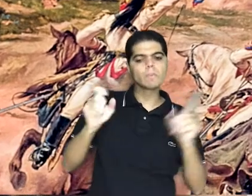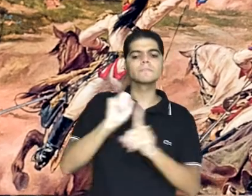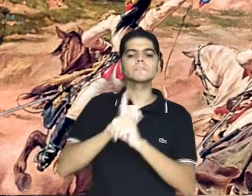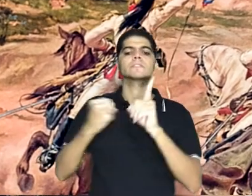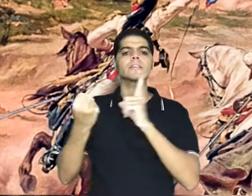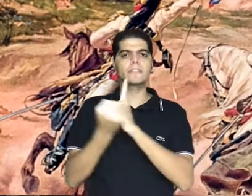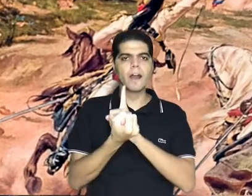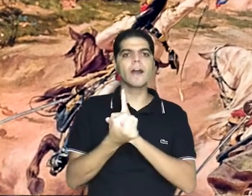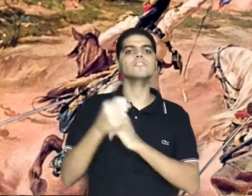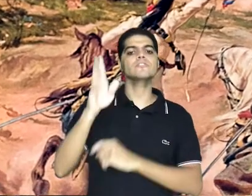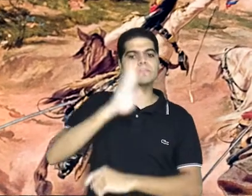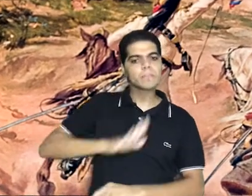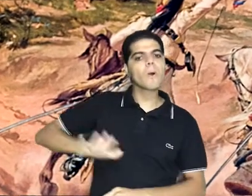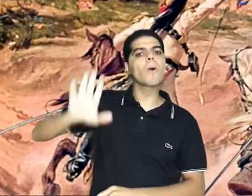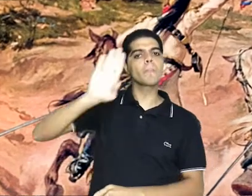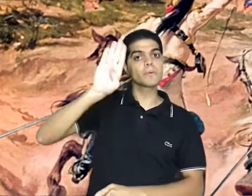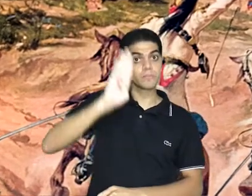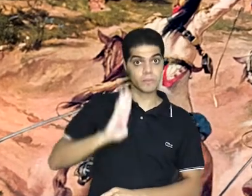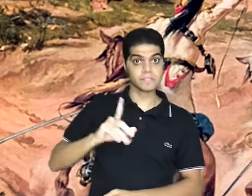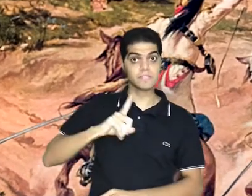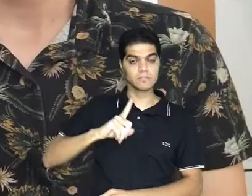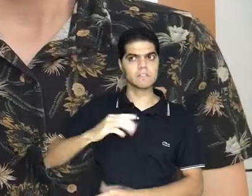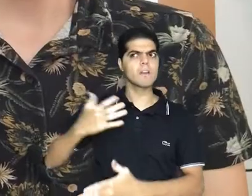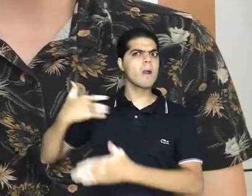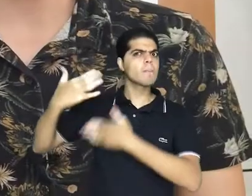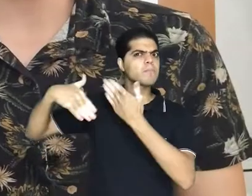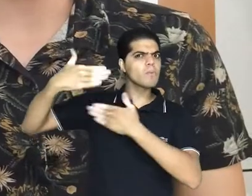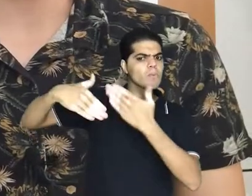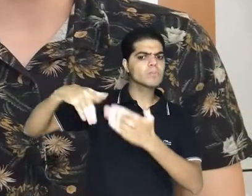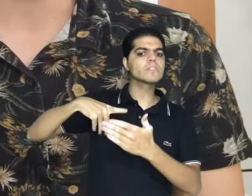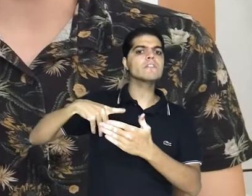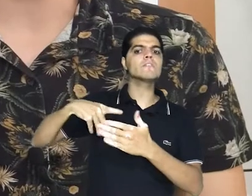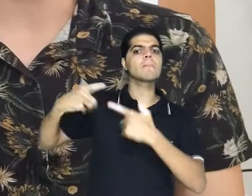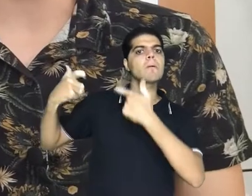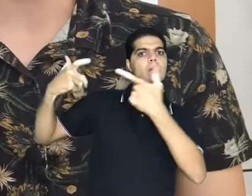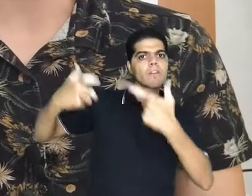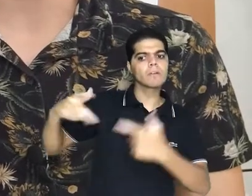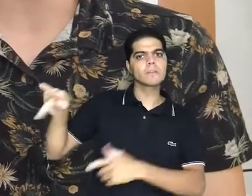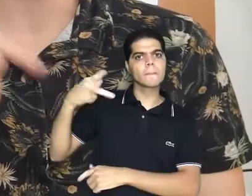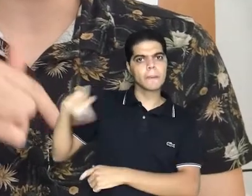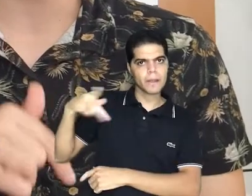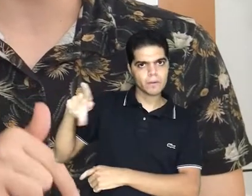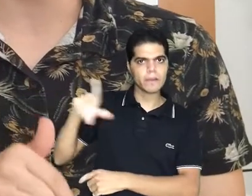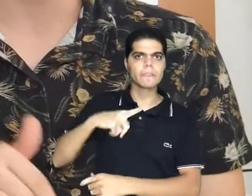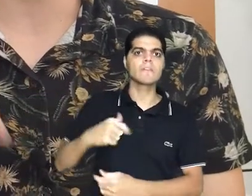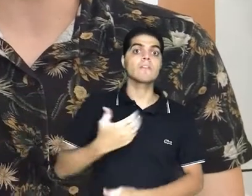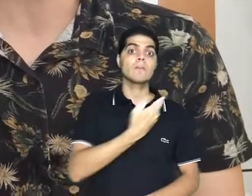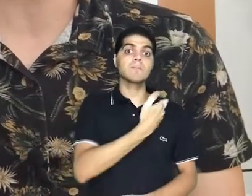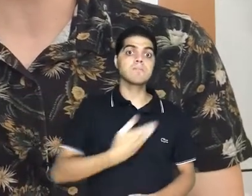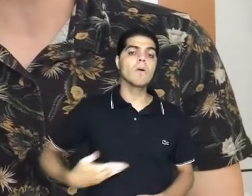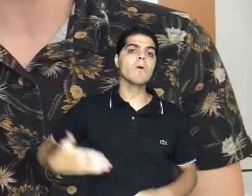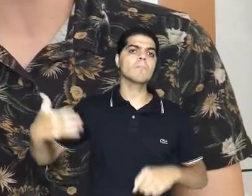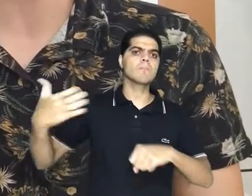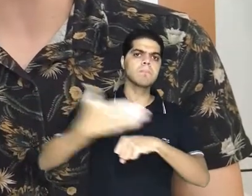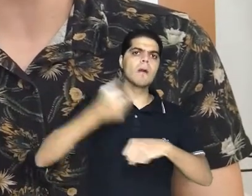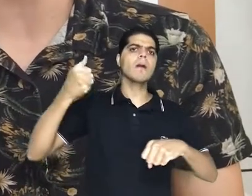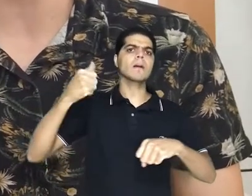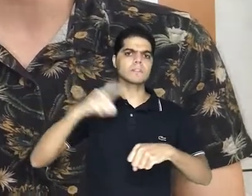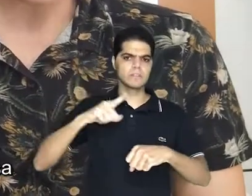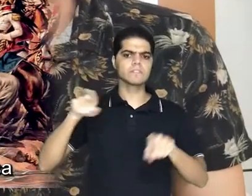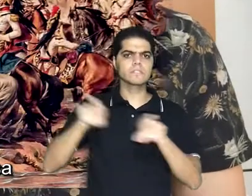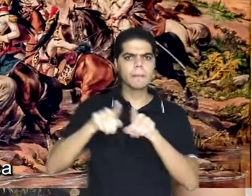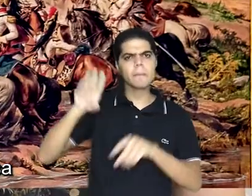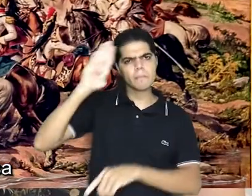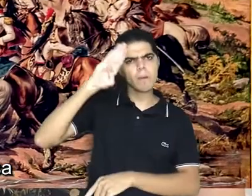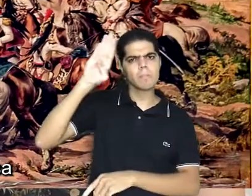brasileira especialmente depois da guerra do Ah e Vale lembrar que o golpe da República de 89 foi feito por